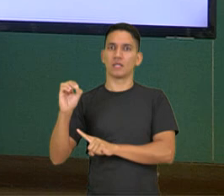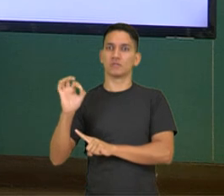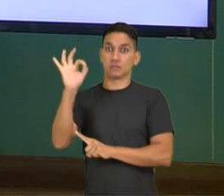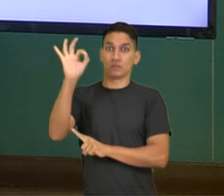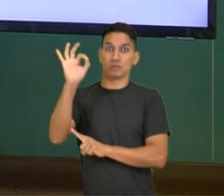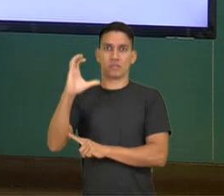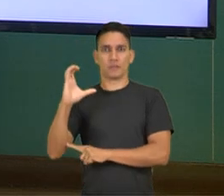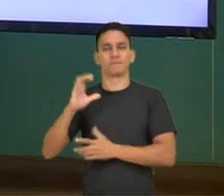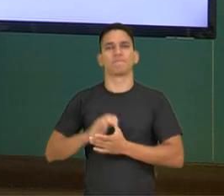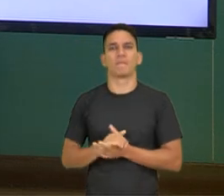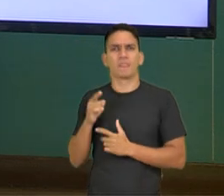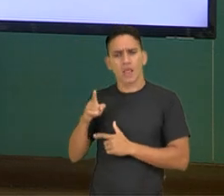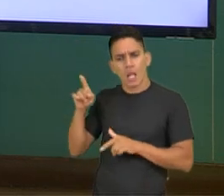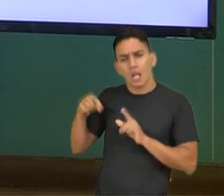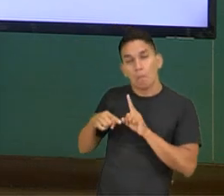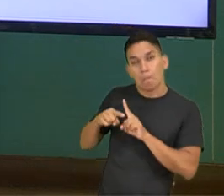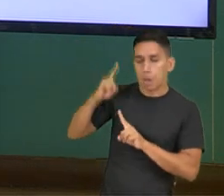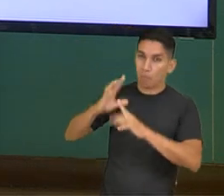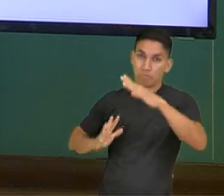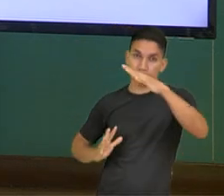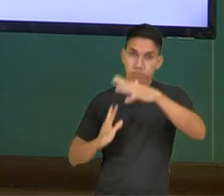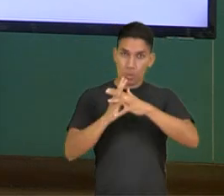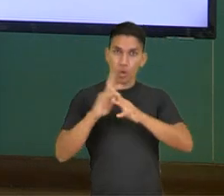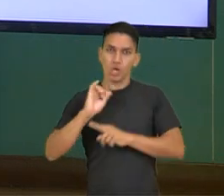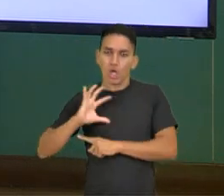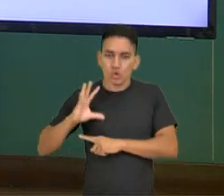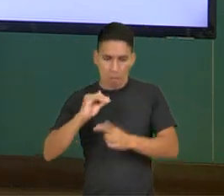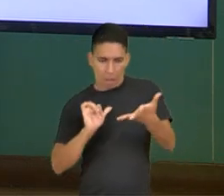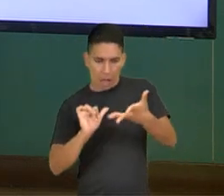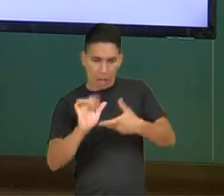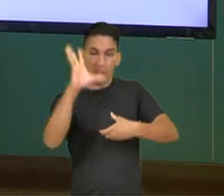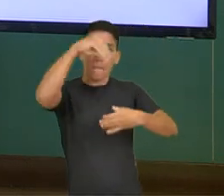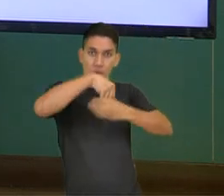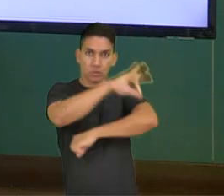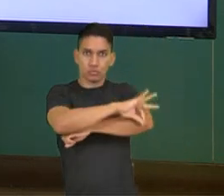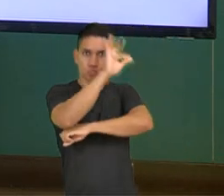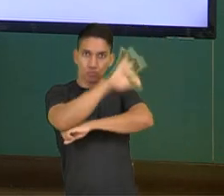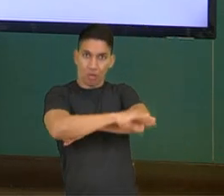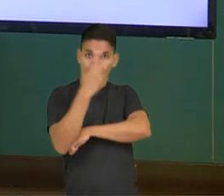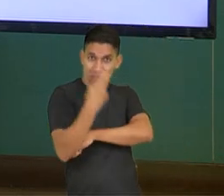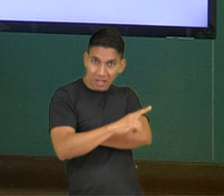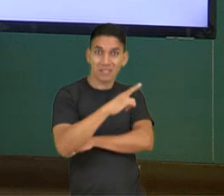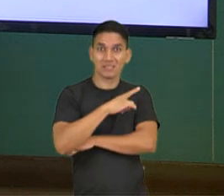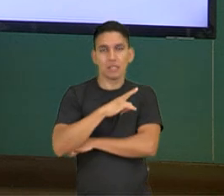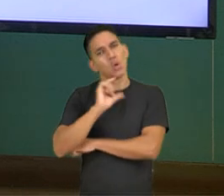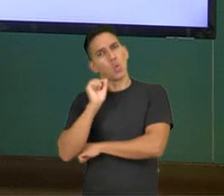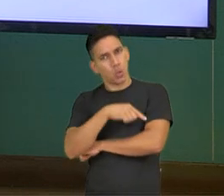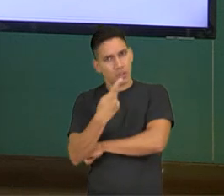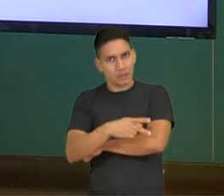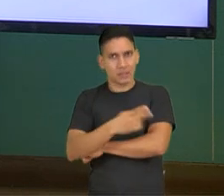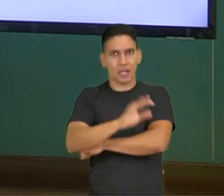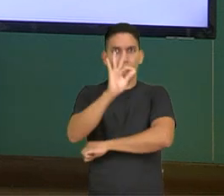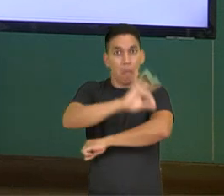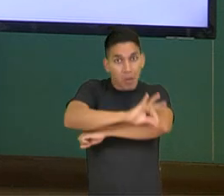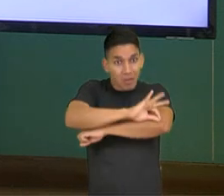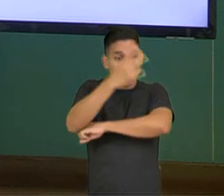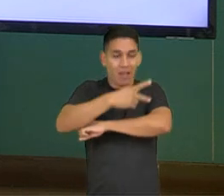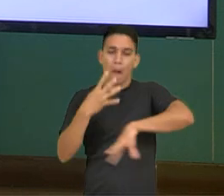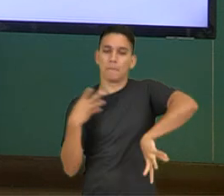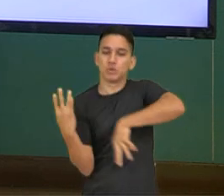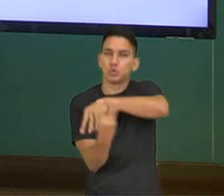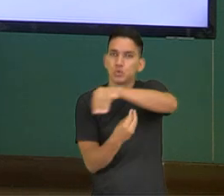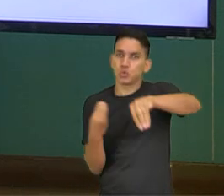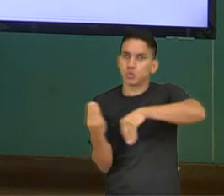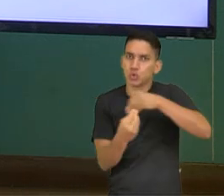de maneira que todas as substâncias que compõem o petróleo ele é uma mistura de